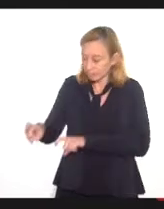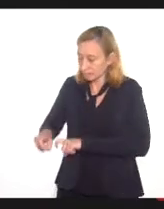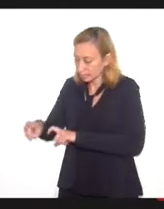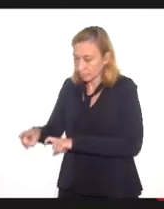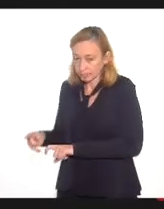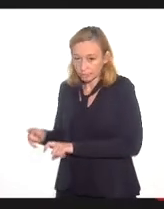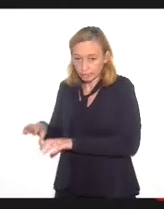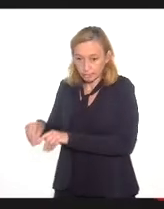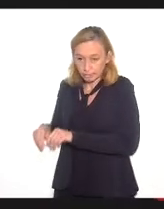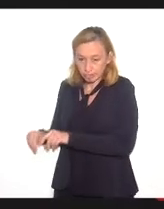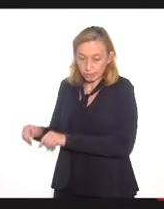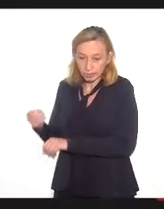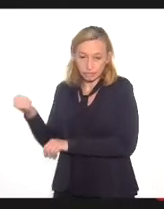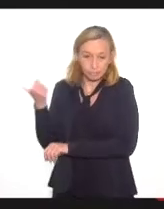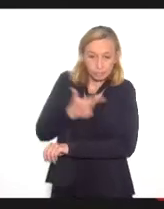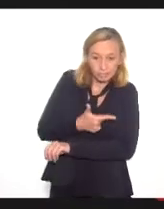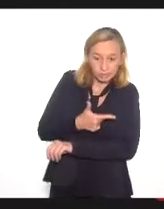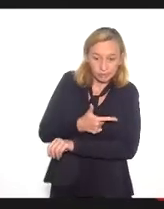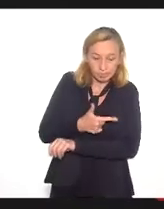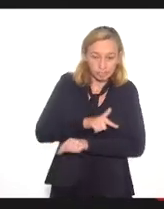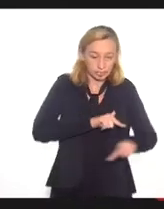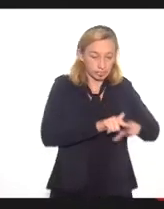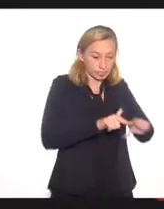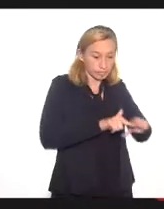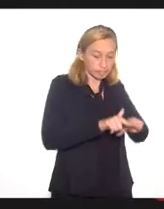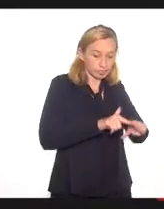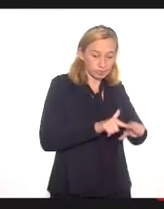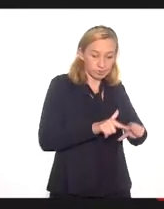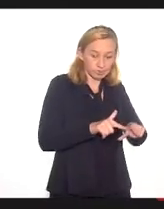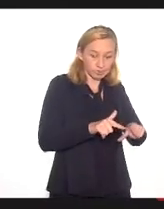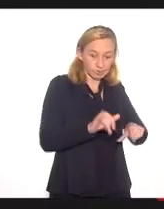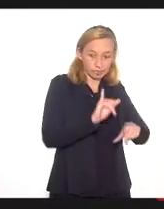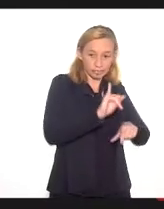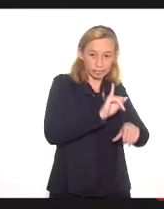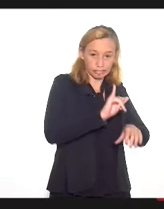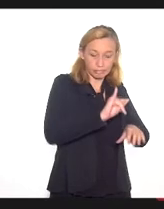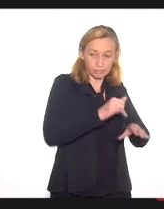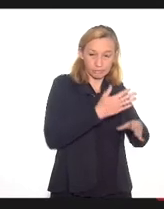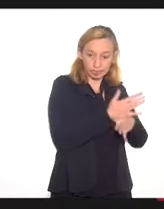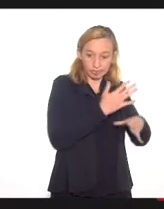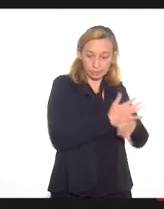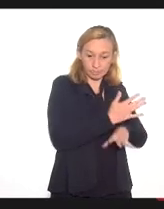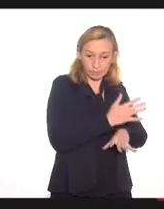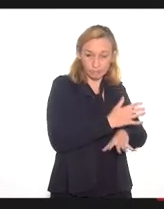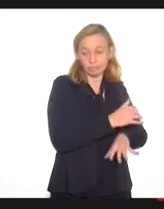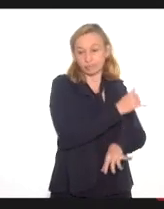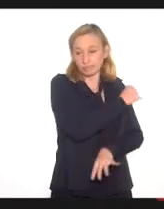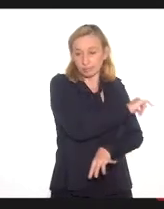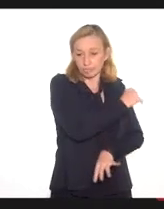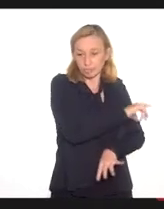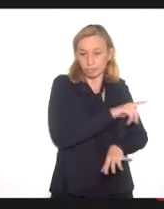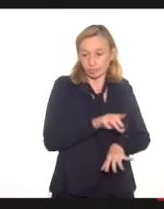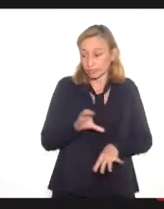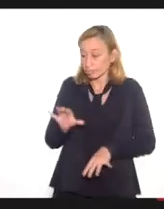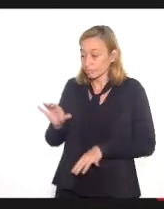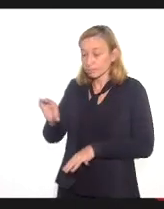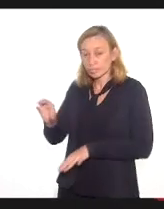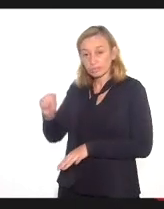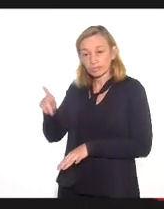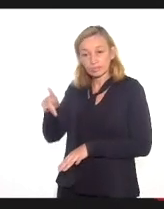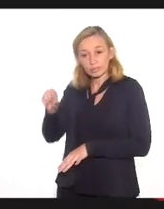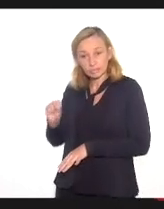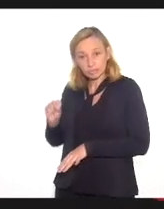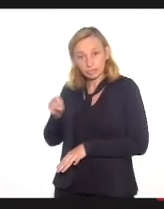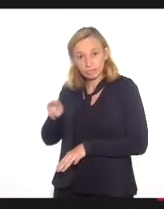2010 é a cidade do Rio são mais de 10 mil pessoas e segundo lugar é Campos e aí de fato muito ali na na